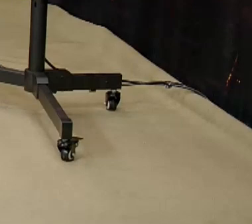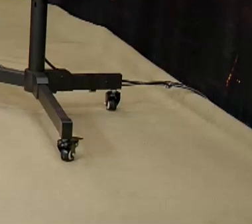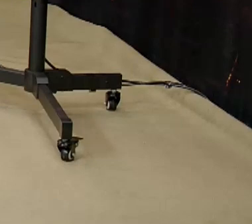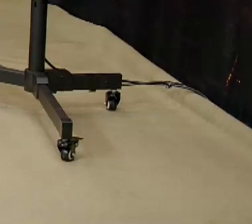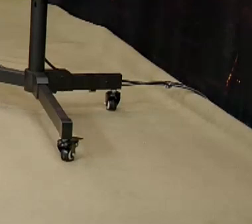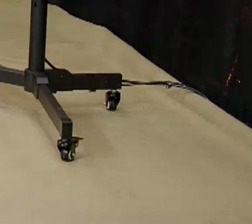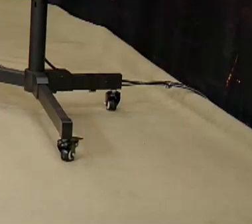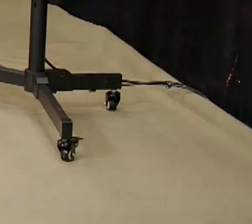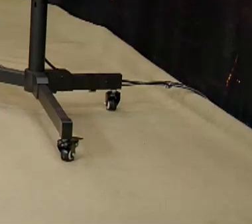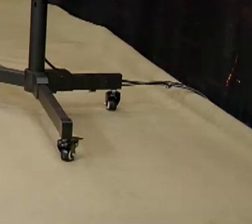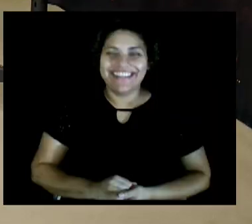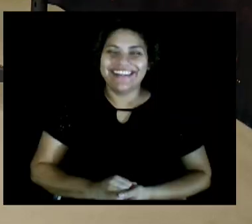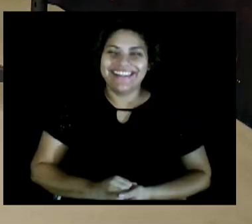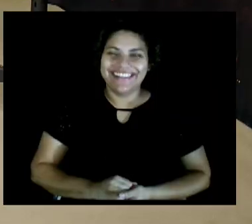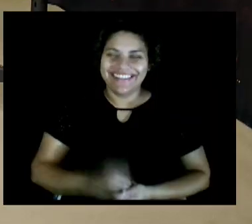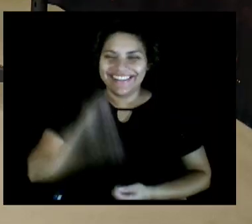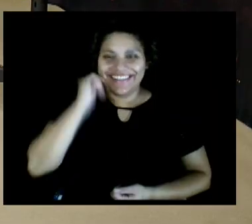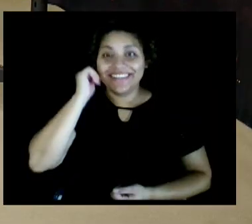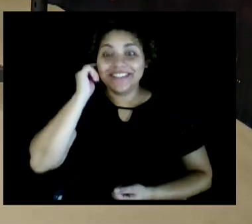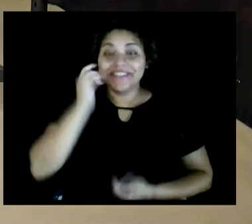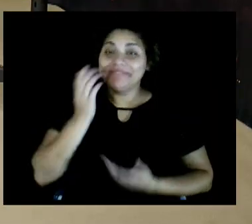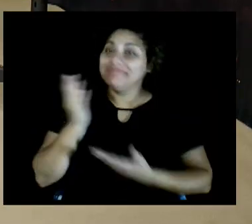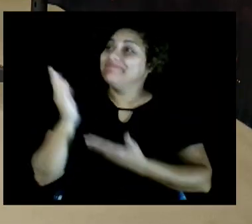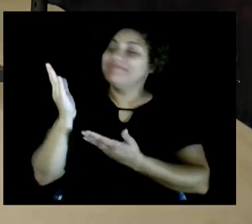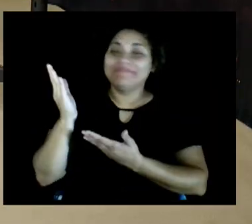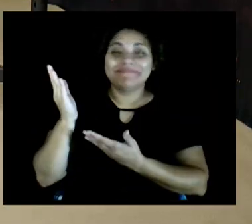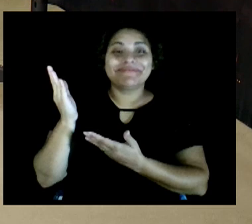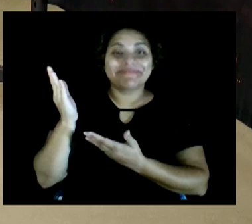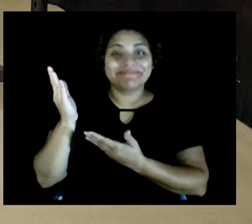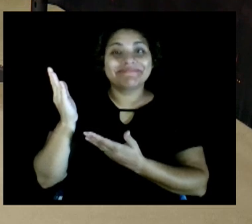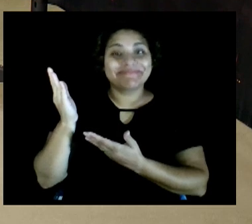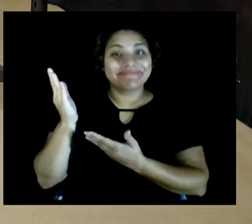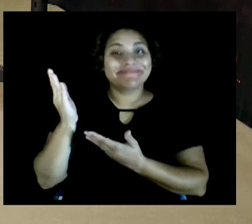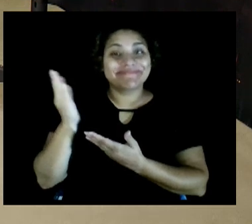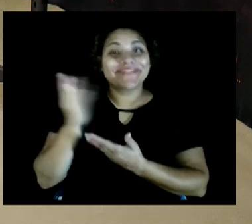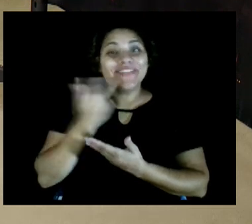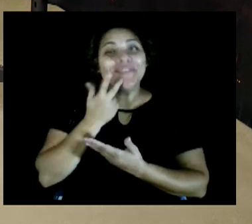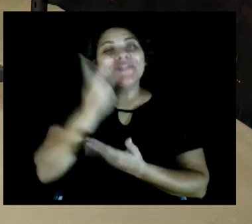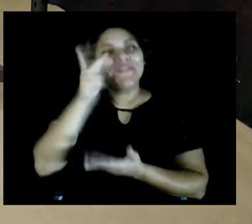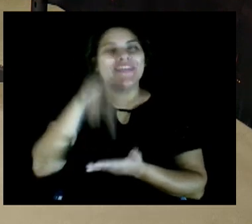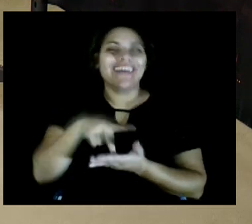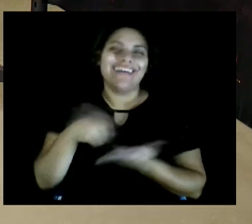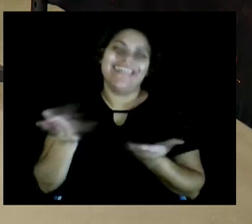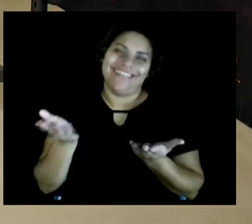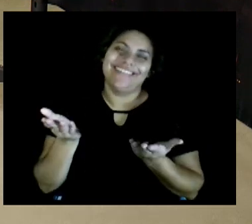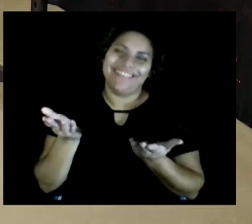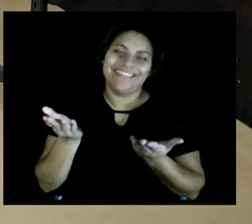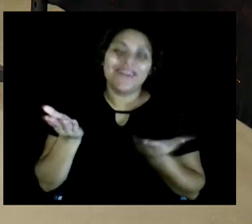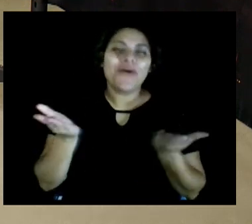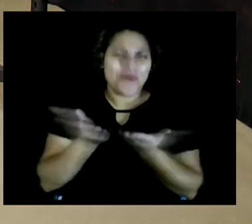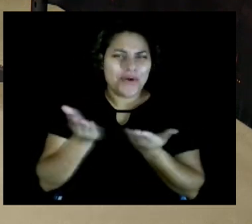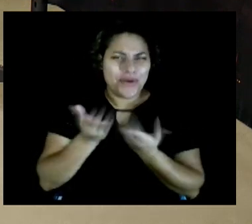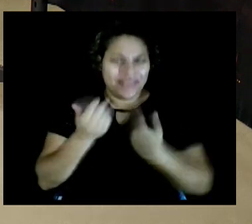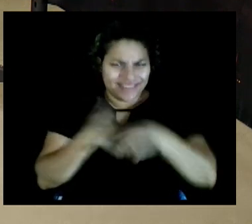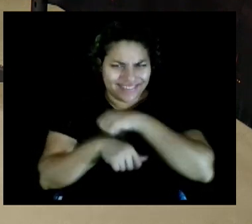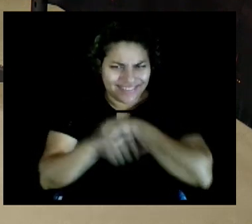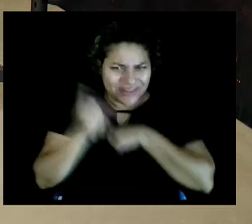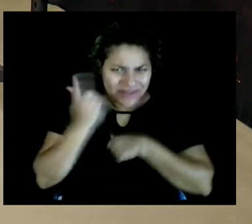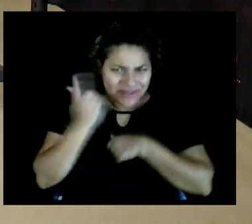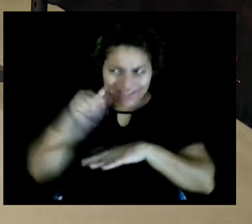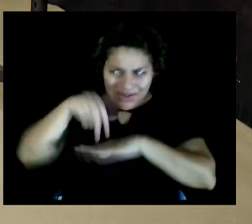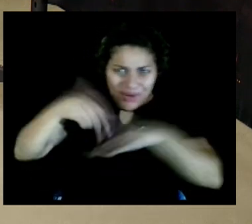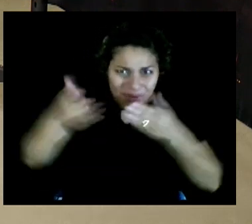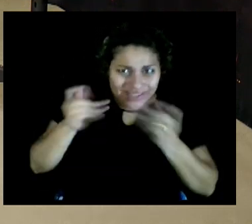Então, mas olha só esse jeitinho de dormir. Falar a verdade, né? Quem tem esse prazer hoje, né? Exatamente, doutora Priscila, o que você acha